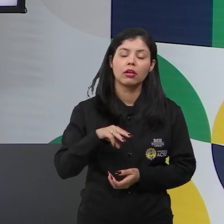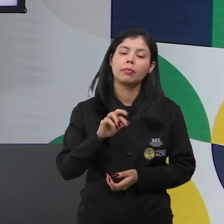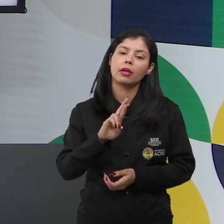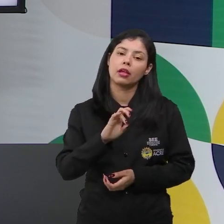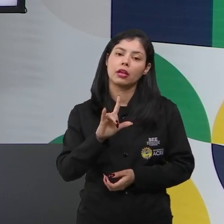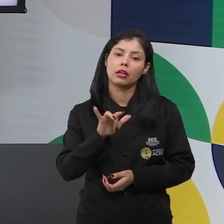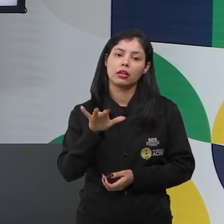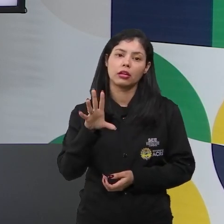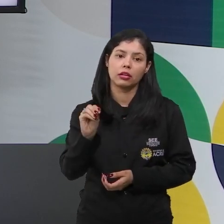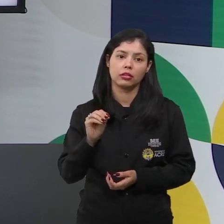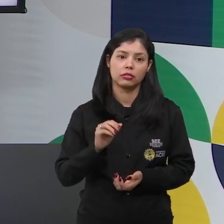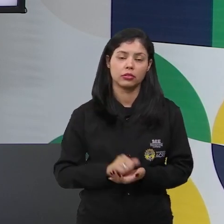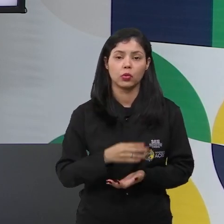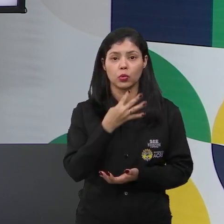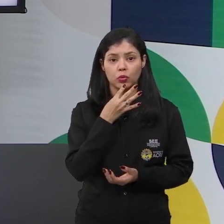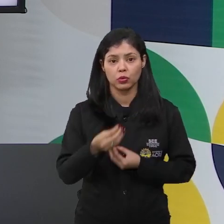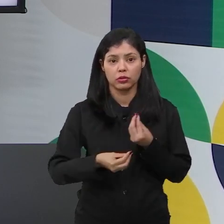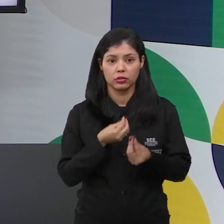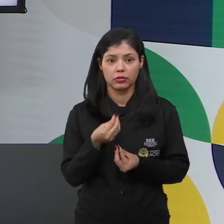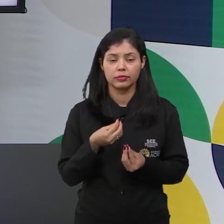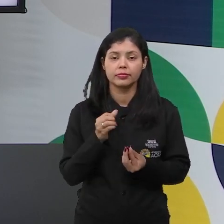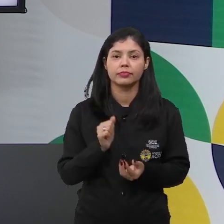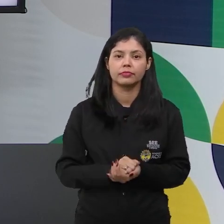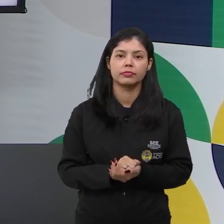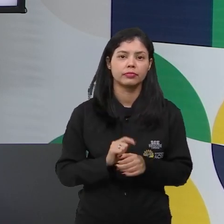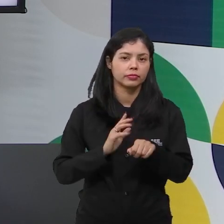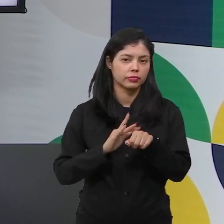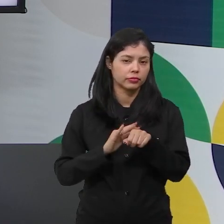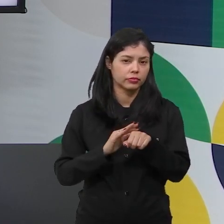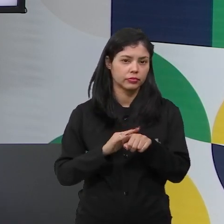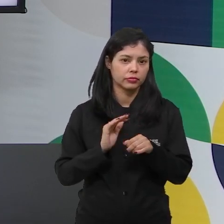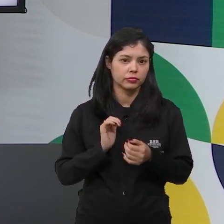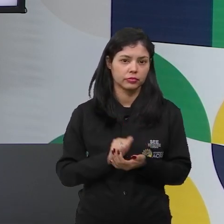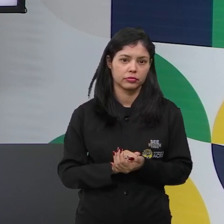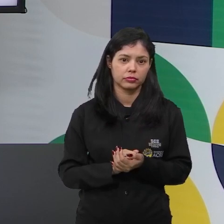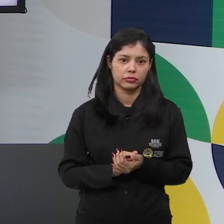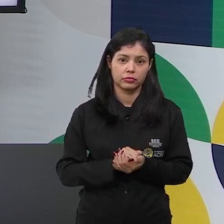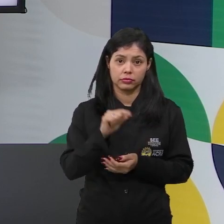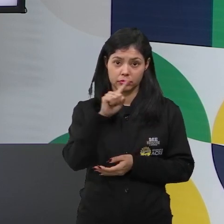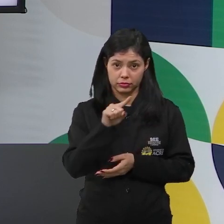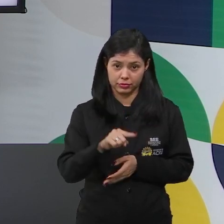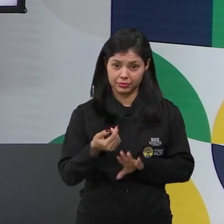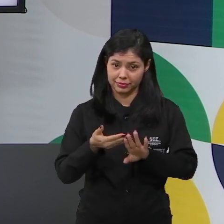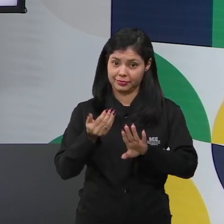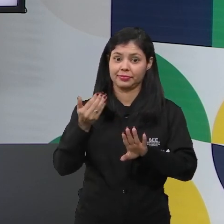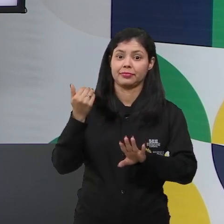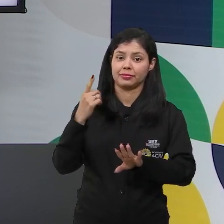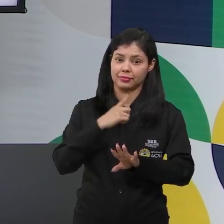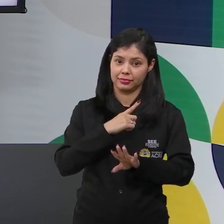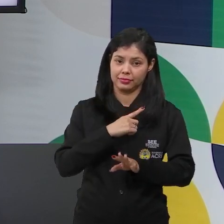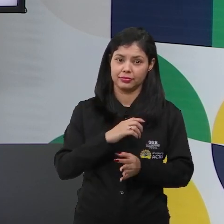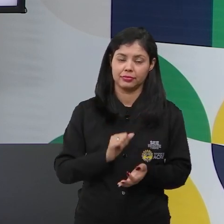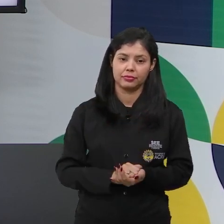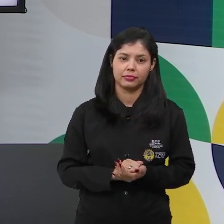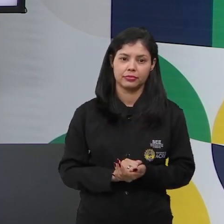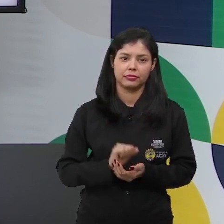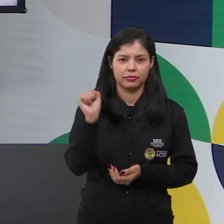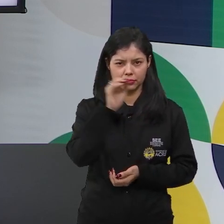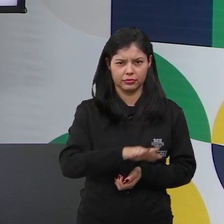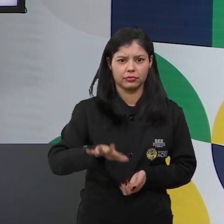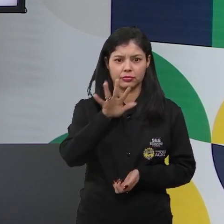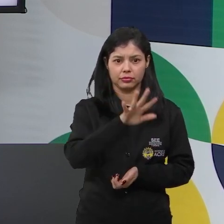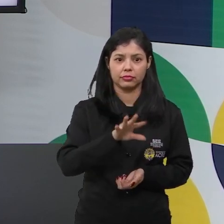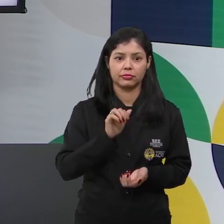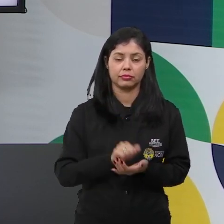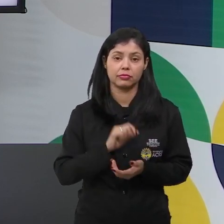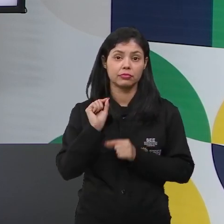o amarelão, ele ficou conhecido, né, por ser a doença que o Jeca Tatu, lá do Monteiro de Lobato, tinha. Então, geralmente, essas